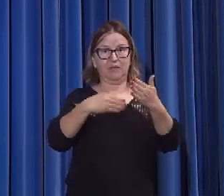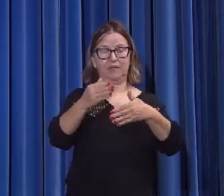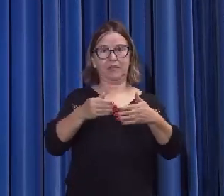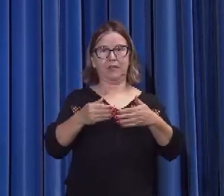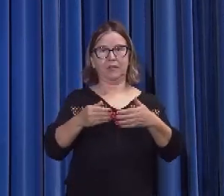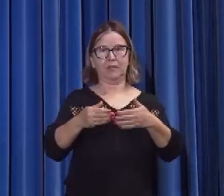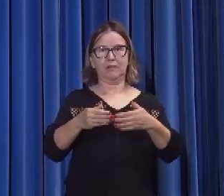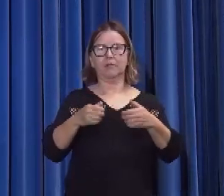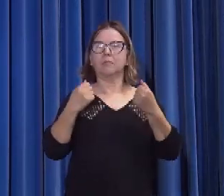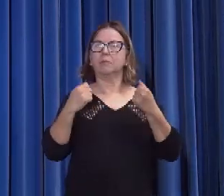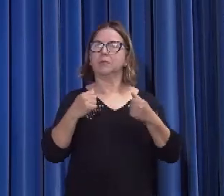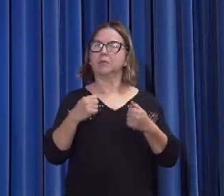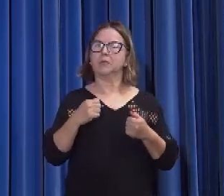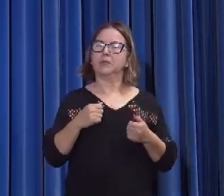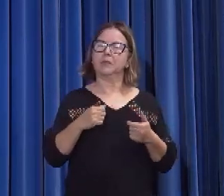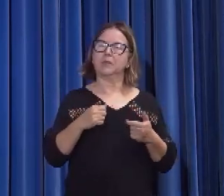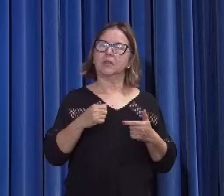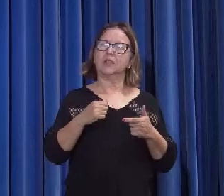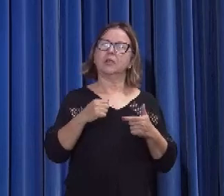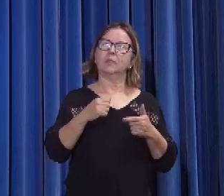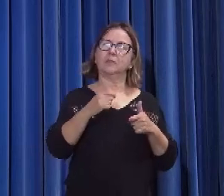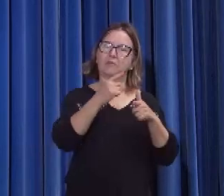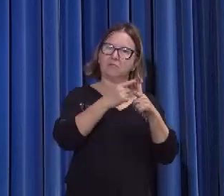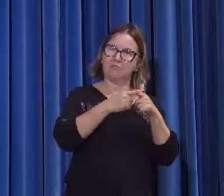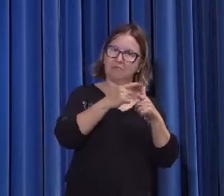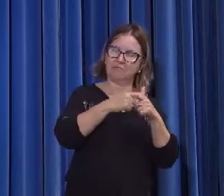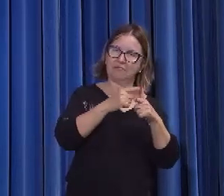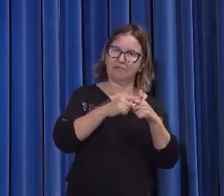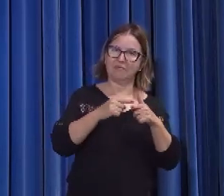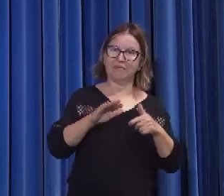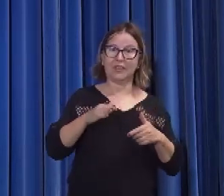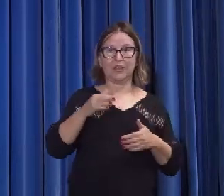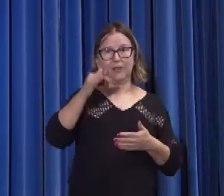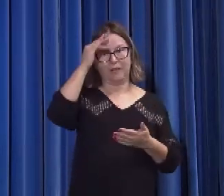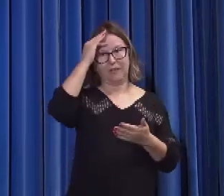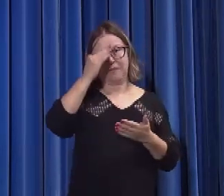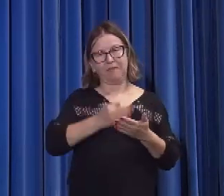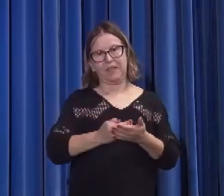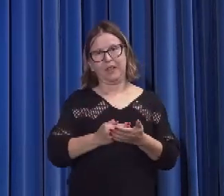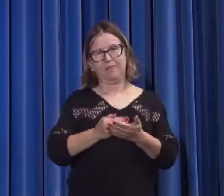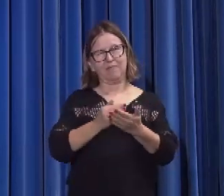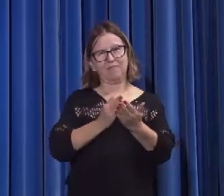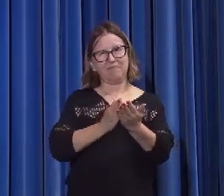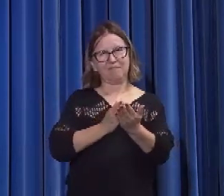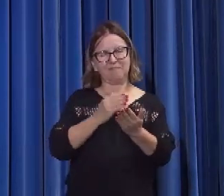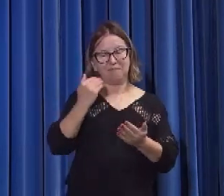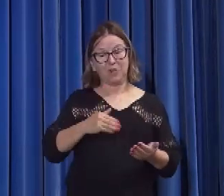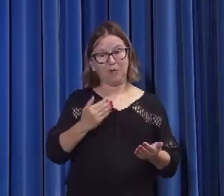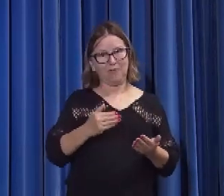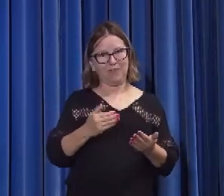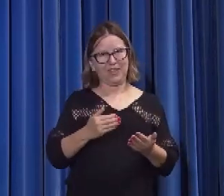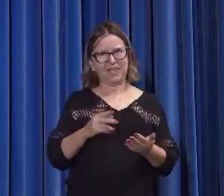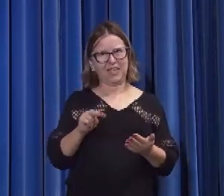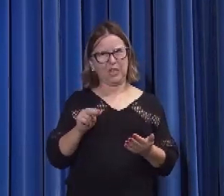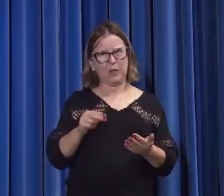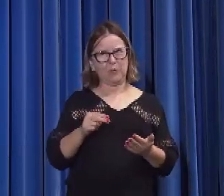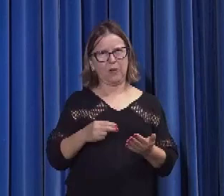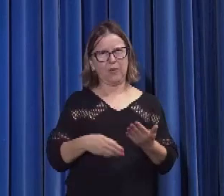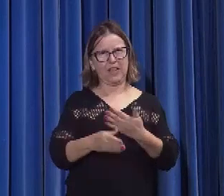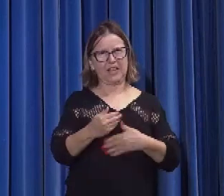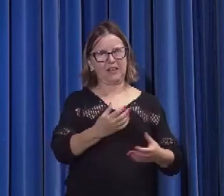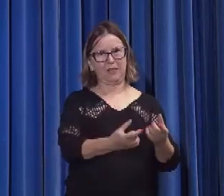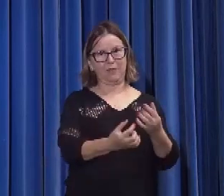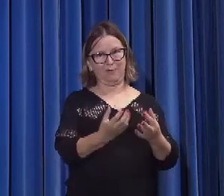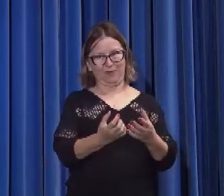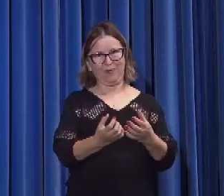por tribulações. Só assim nossa fé será provada como que pelo fogo. E